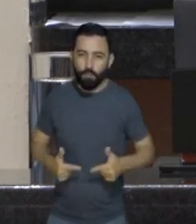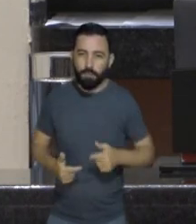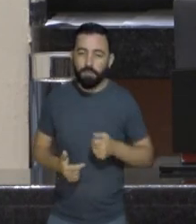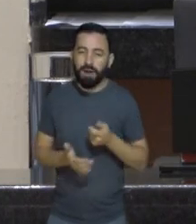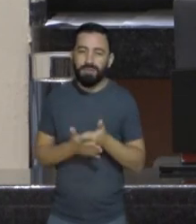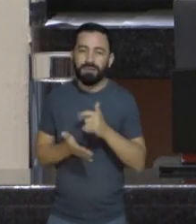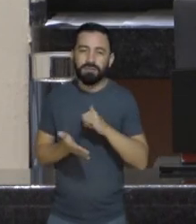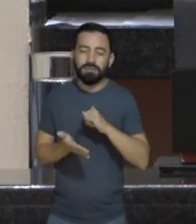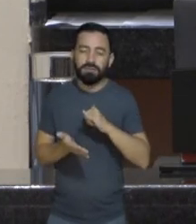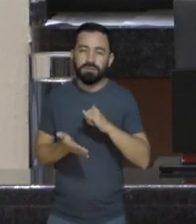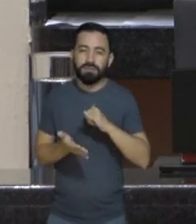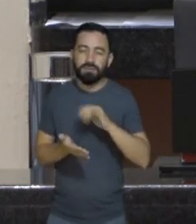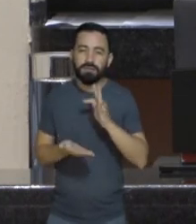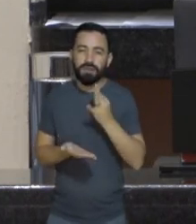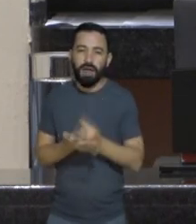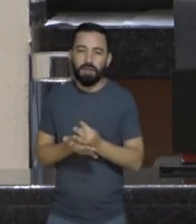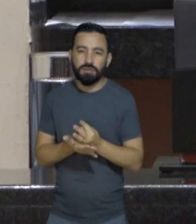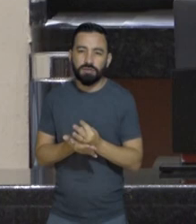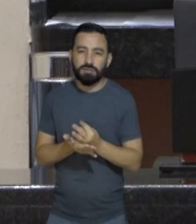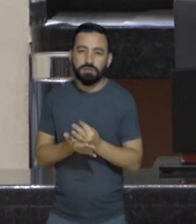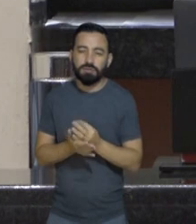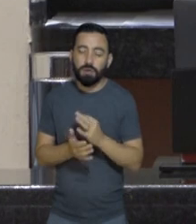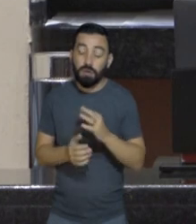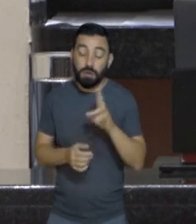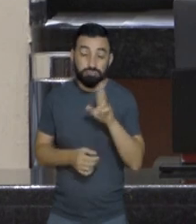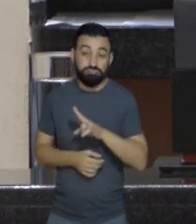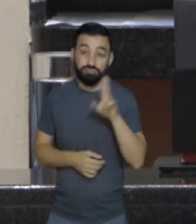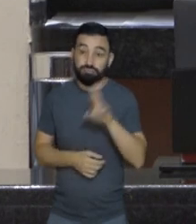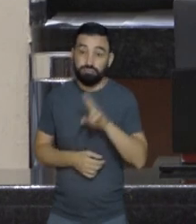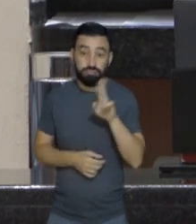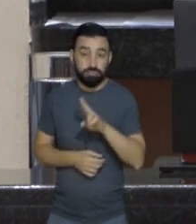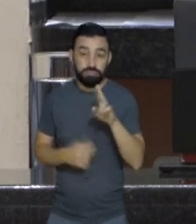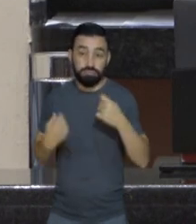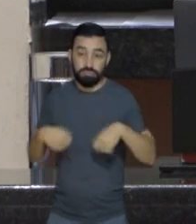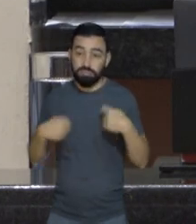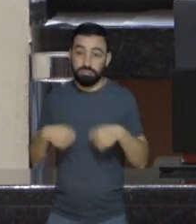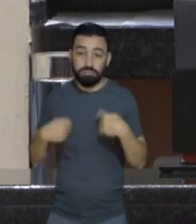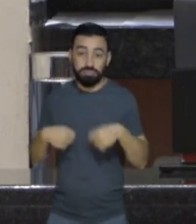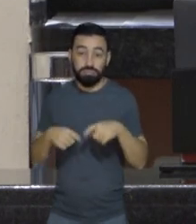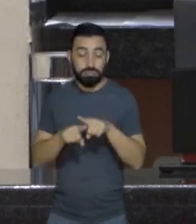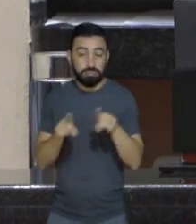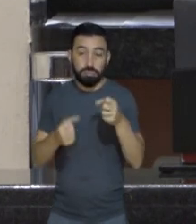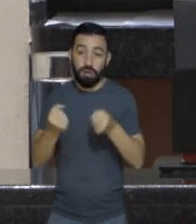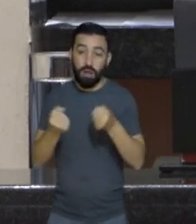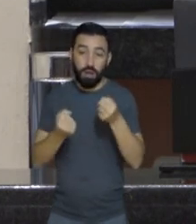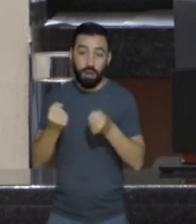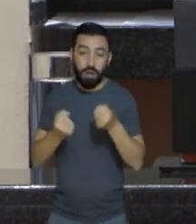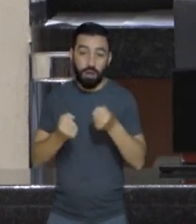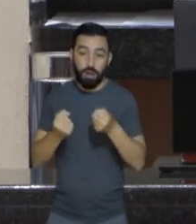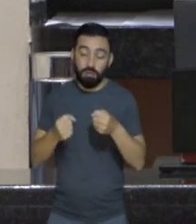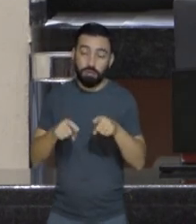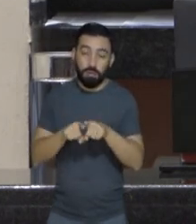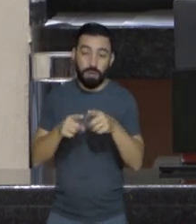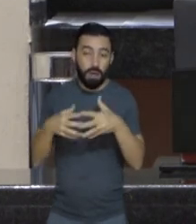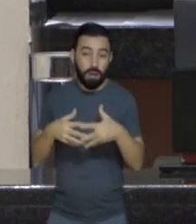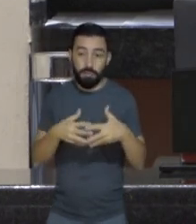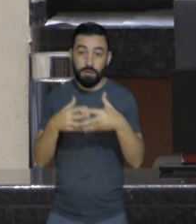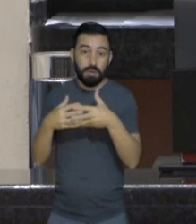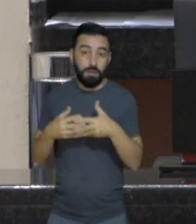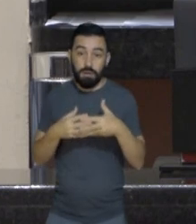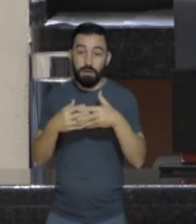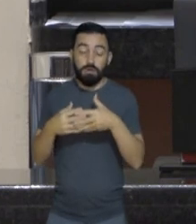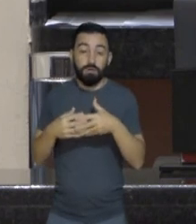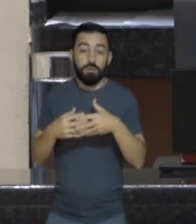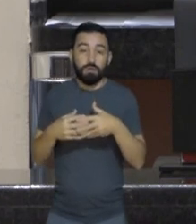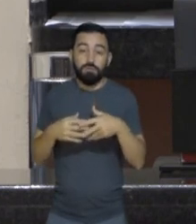dos pedágios em regime de urgência para os veículos de cargas que